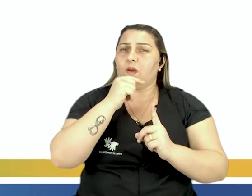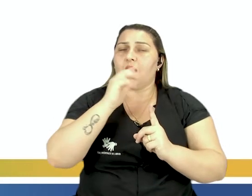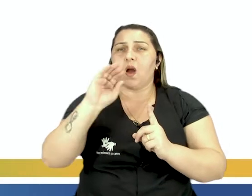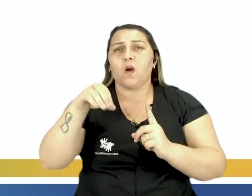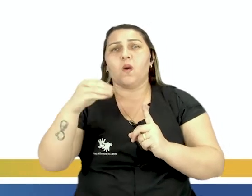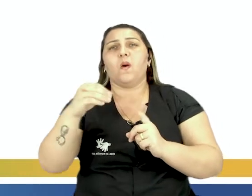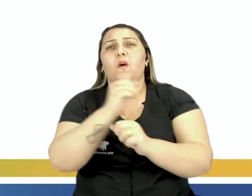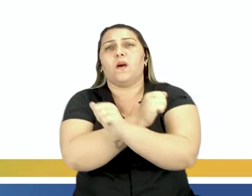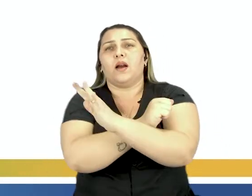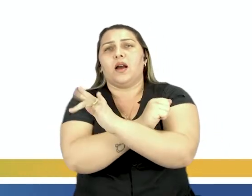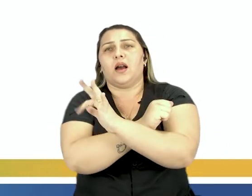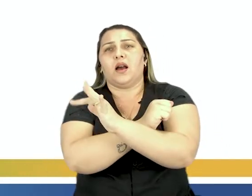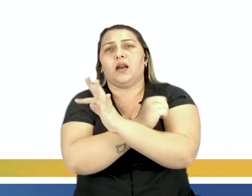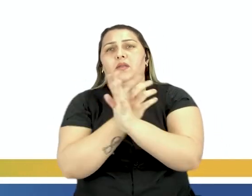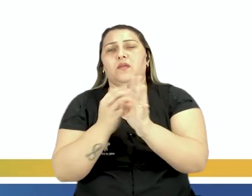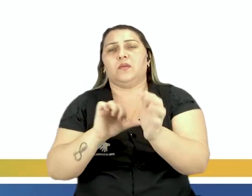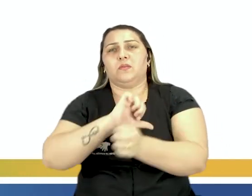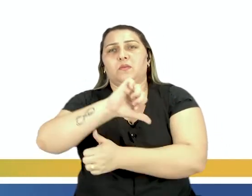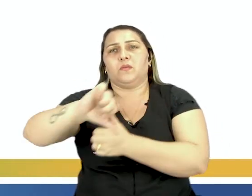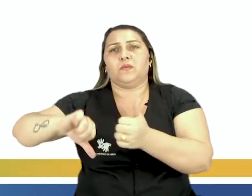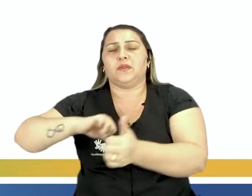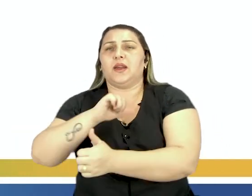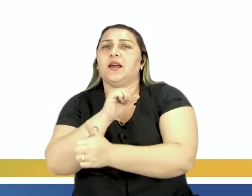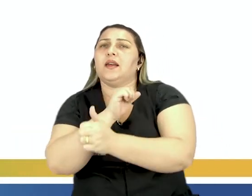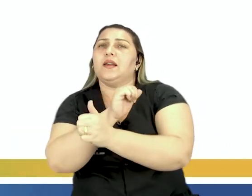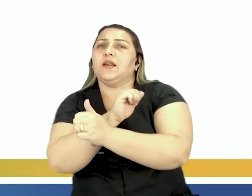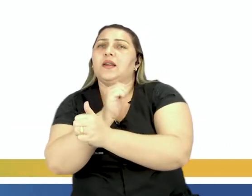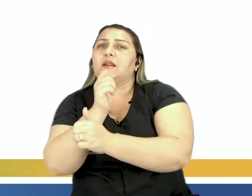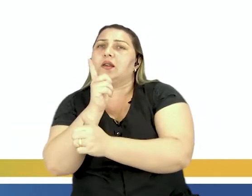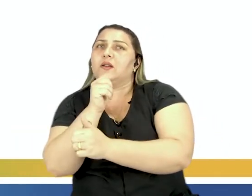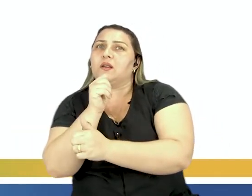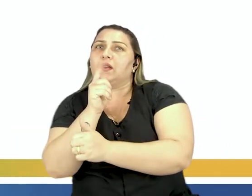ácido diluído, formando a água oxigenada,